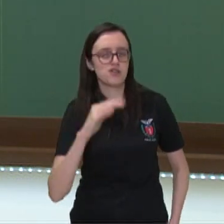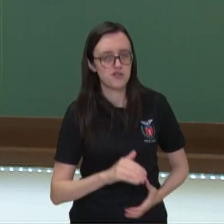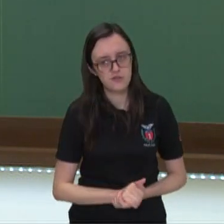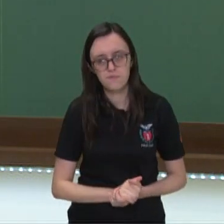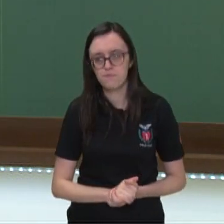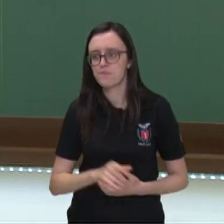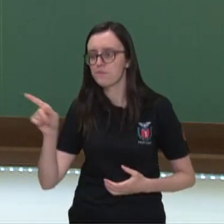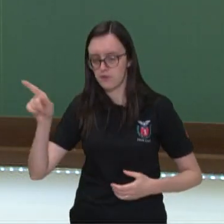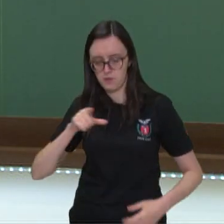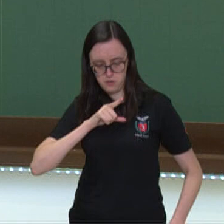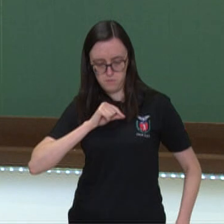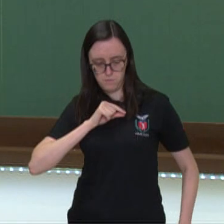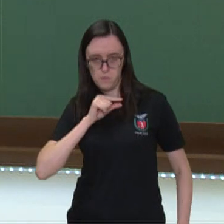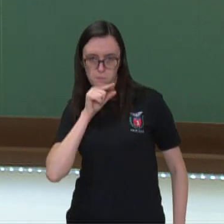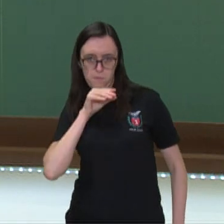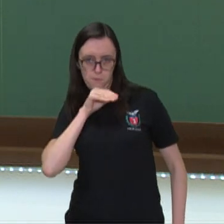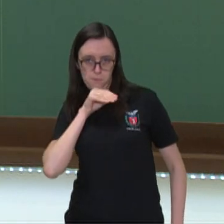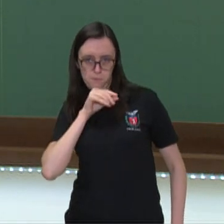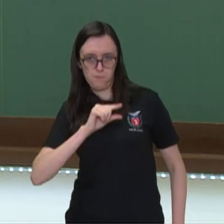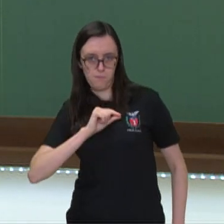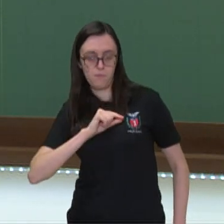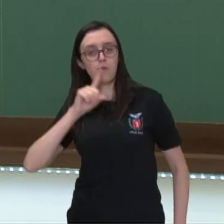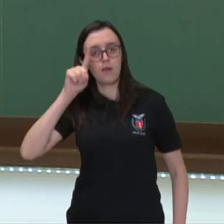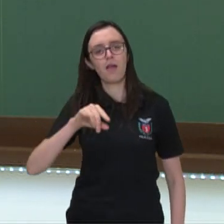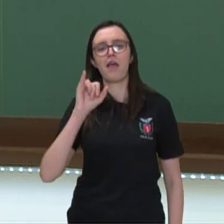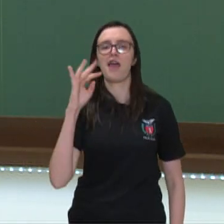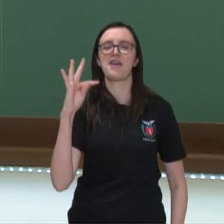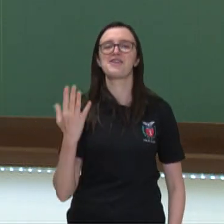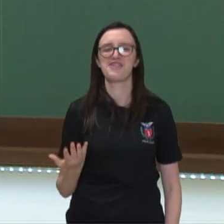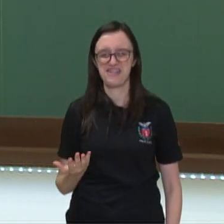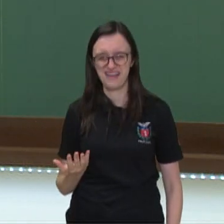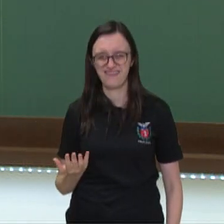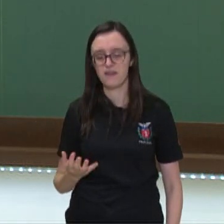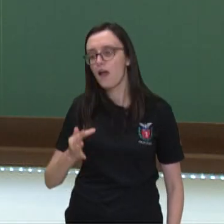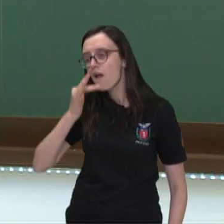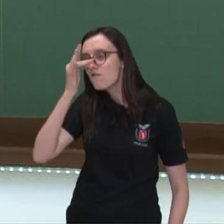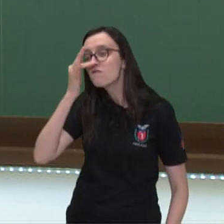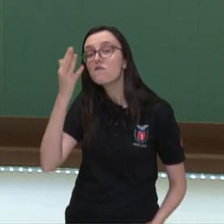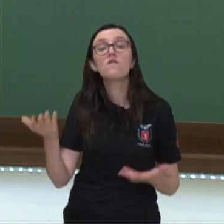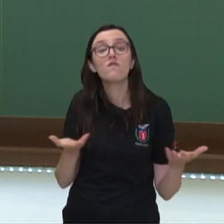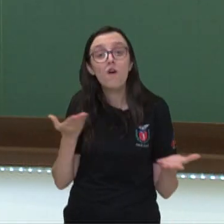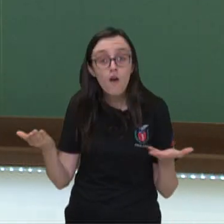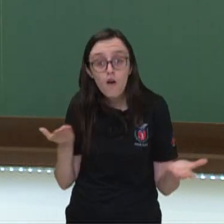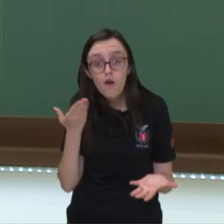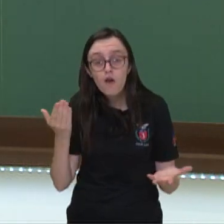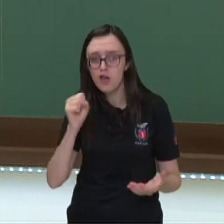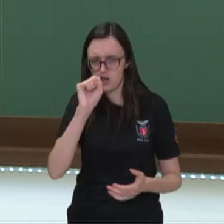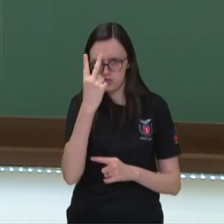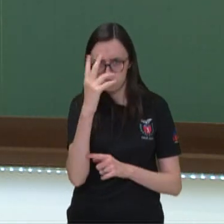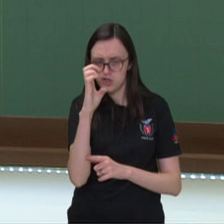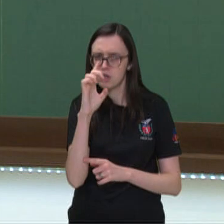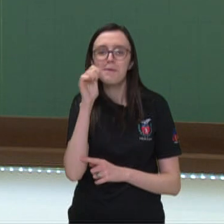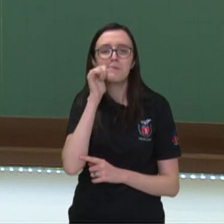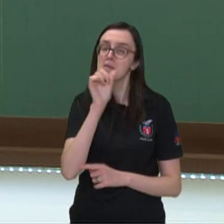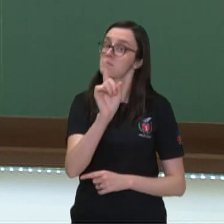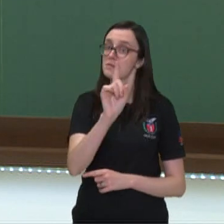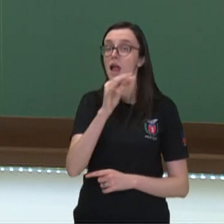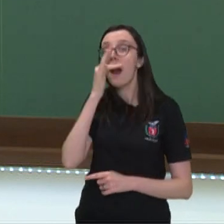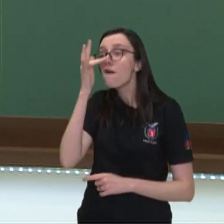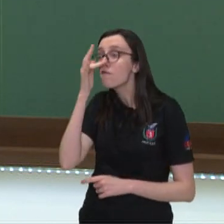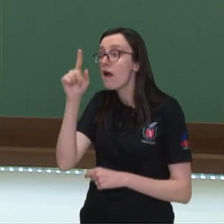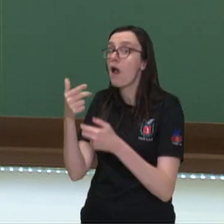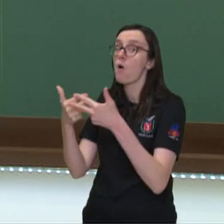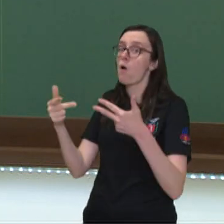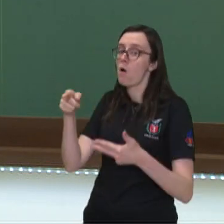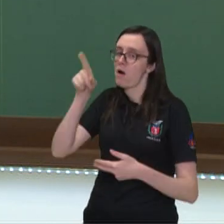o microfone, vou usar it. Certo? A flor, no lugar de she, vou colocar it. Aí eu